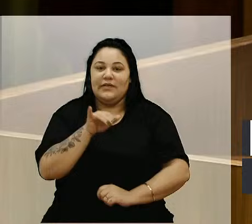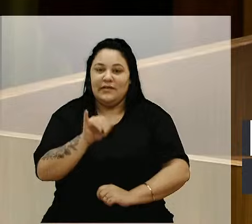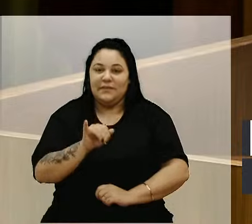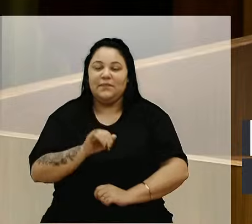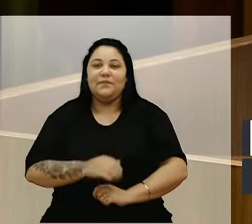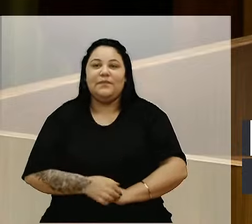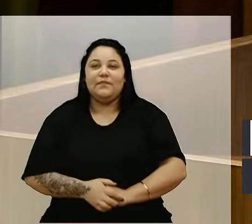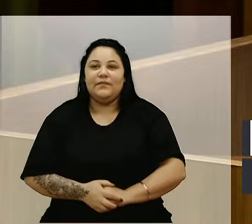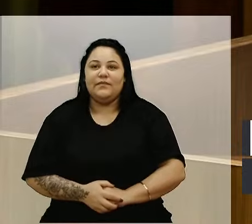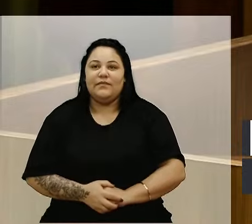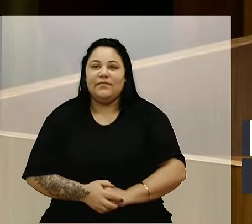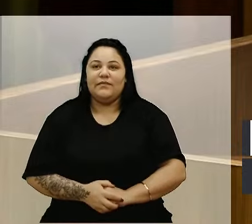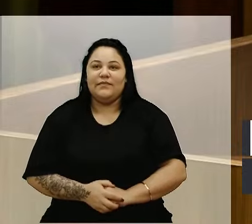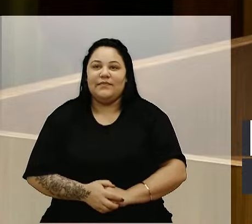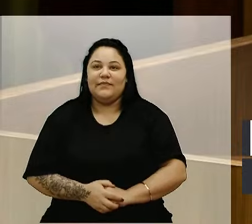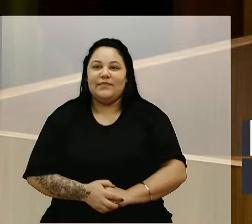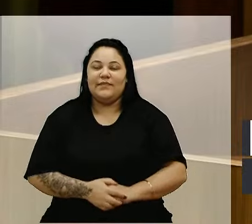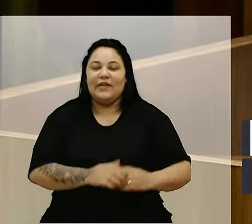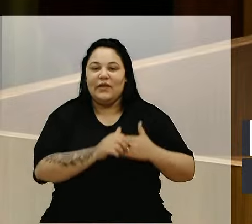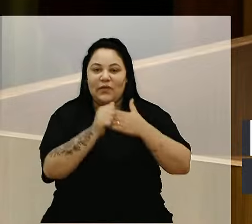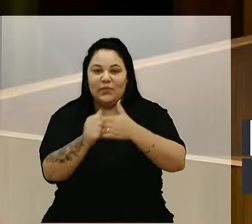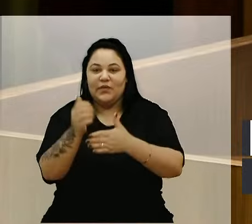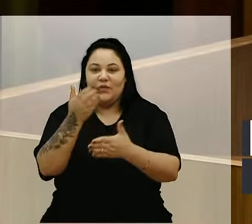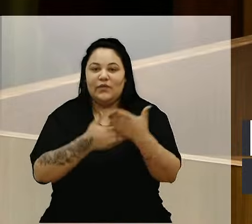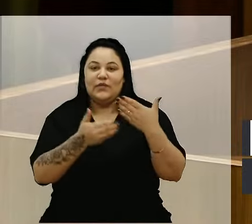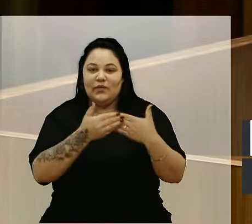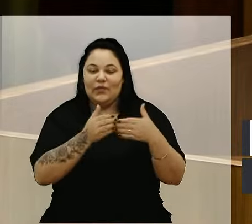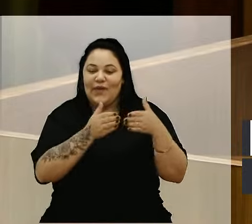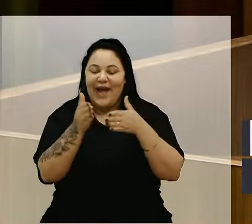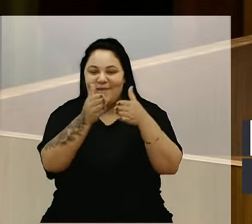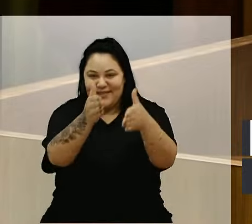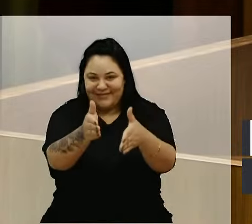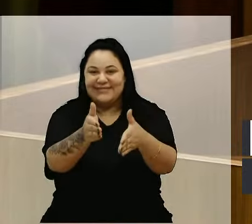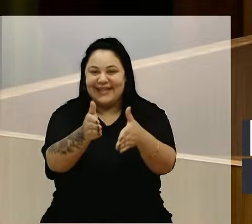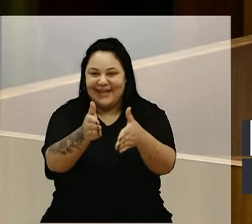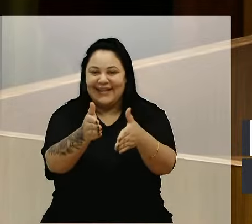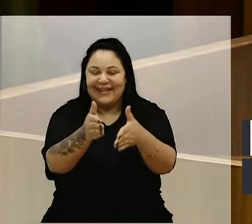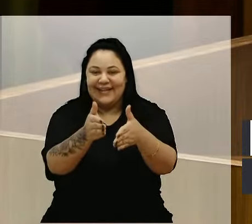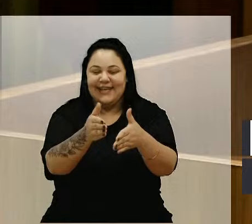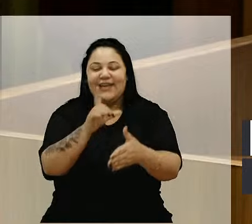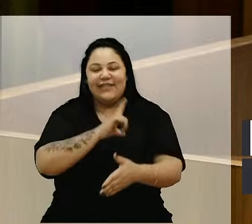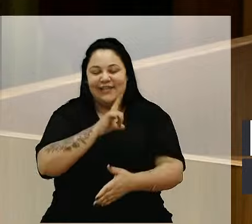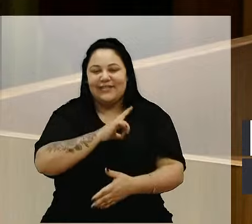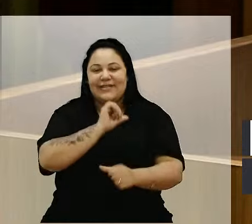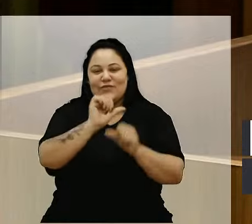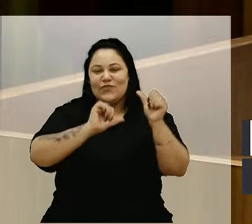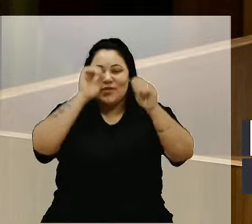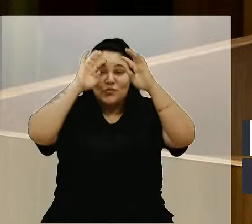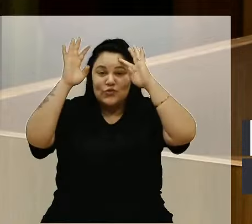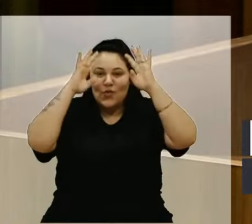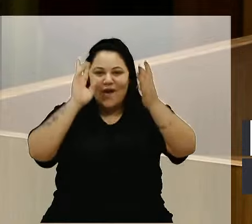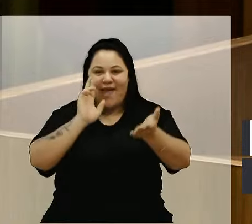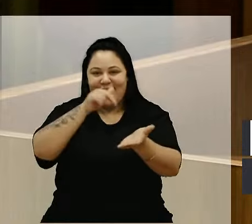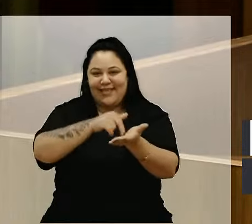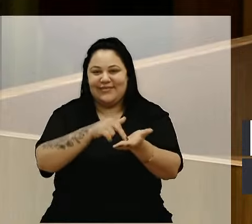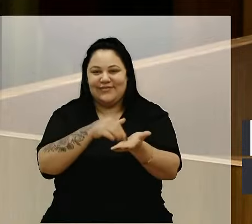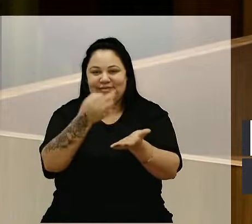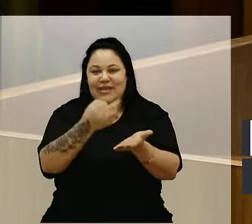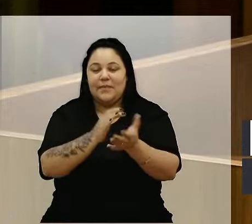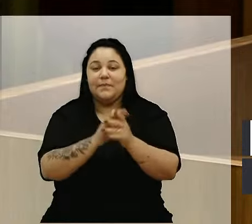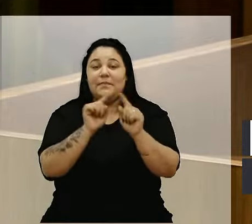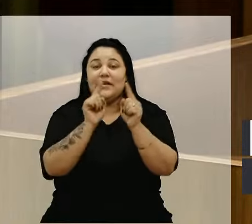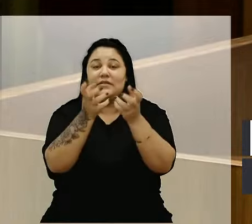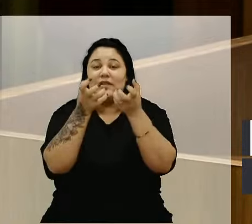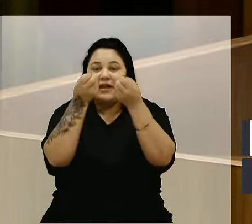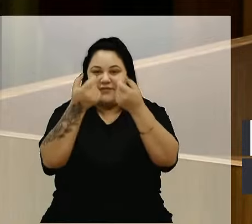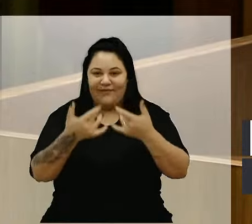que trilhou o caminho dele e está com certeza transformando sonhos em realidades. Mas eu quero dizer, Johnny, que